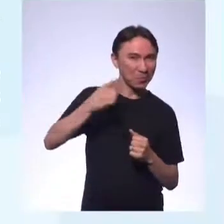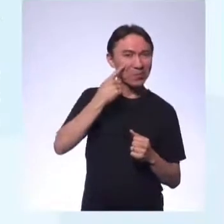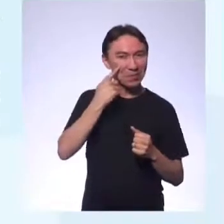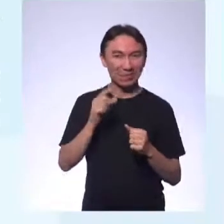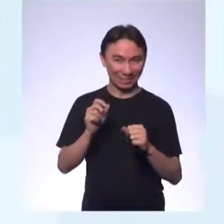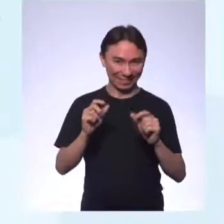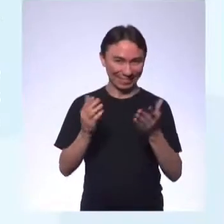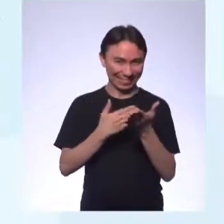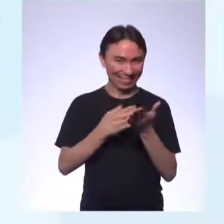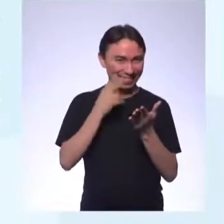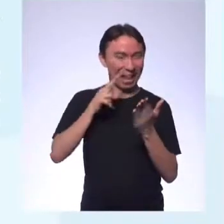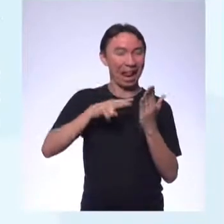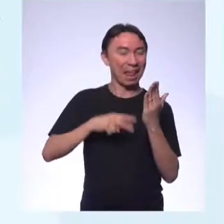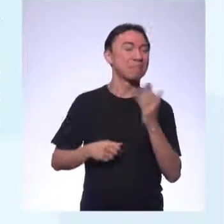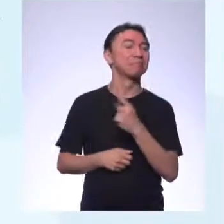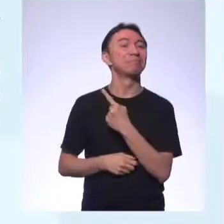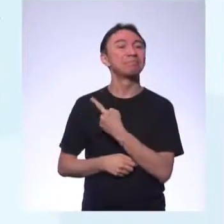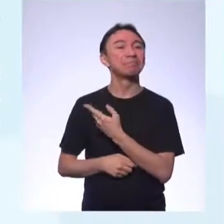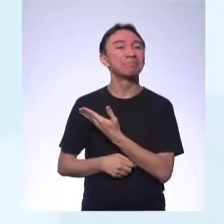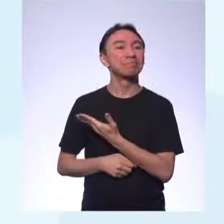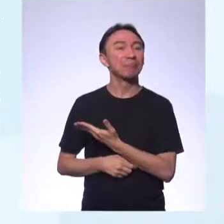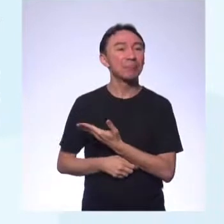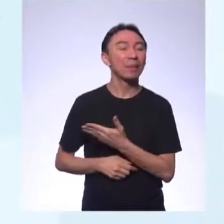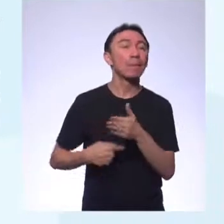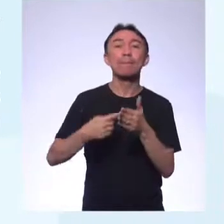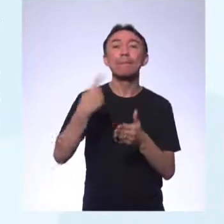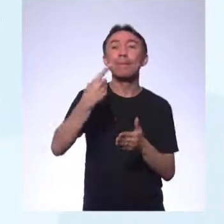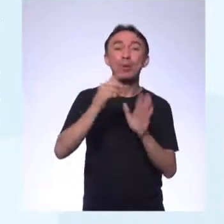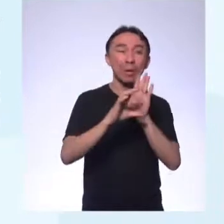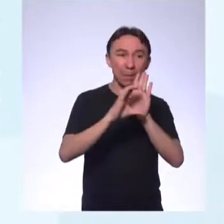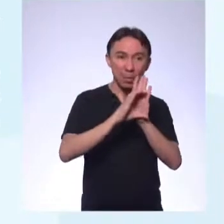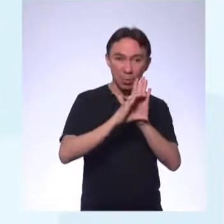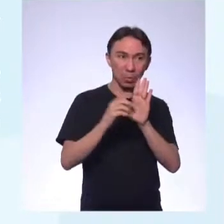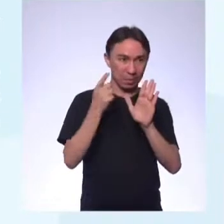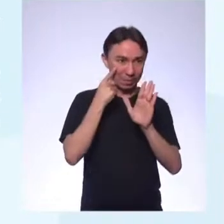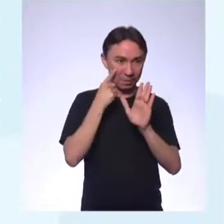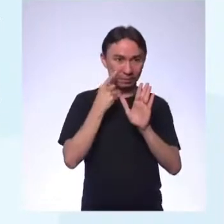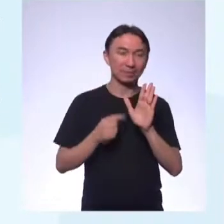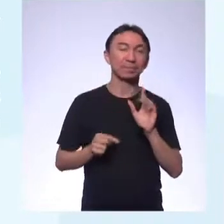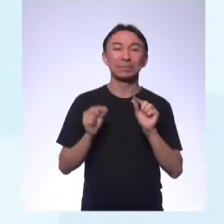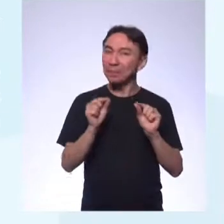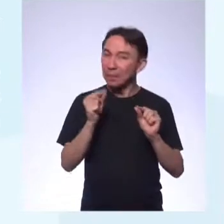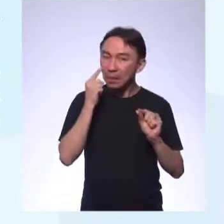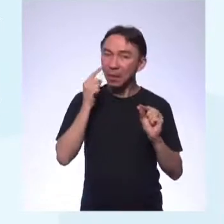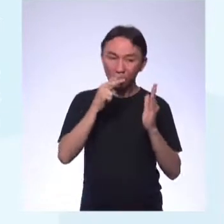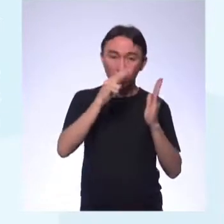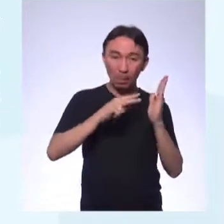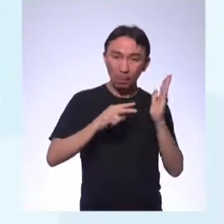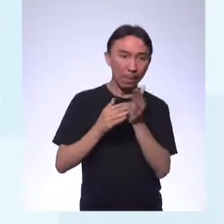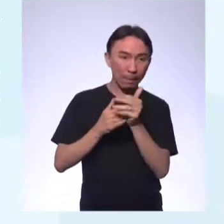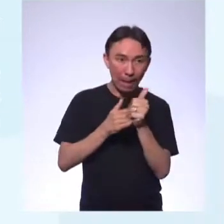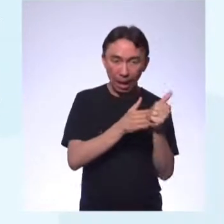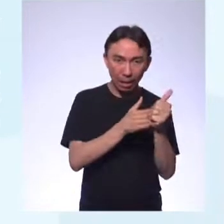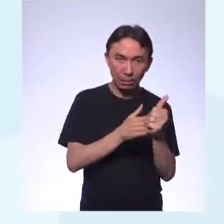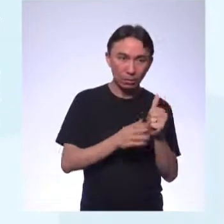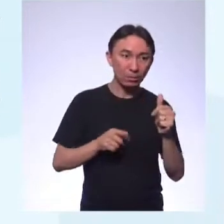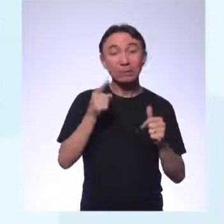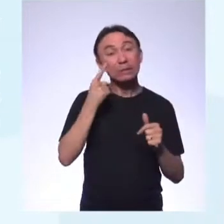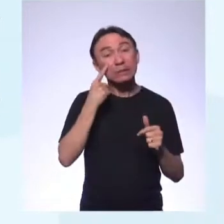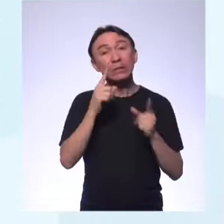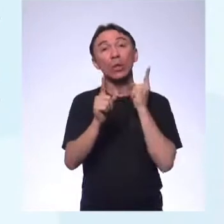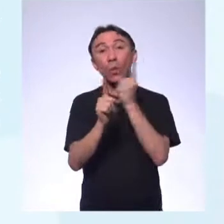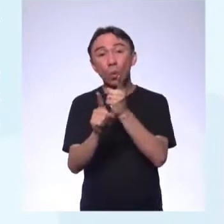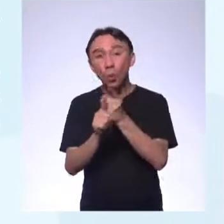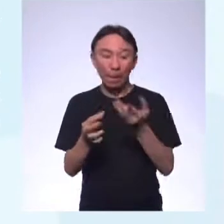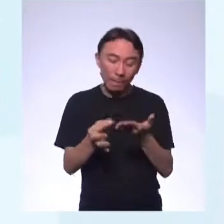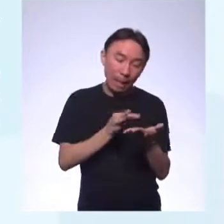lá. Primeiro capítulo, né, capítulo 1, 5 Minutos, José de Alencar. Me acompanhe na leitura, por favor. Você encontra isso que eu vou ler agora na